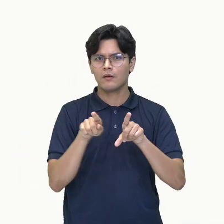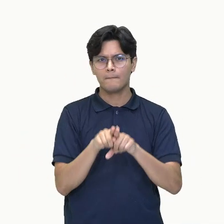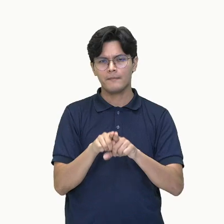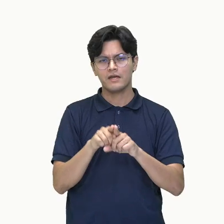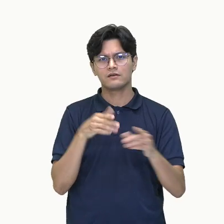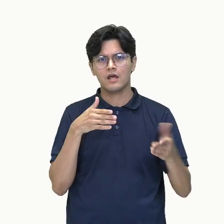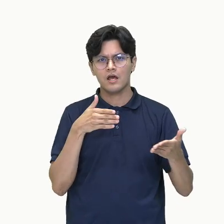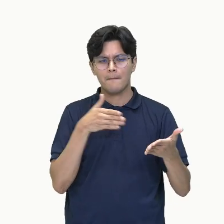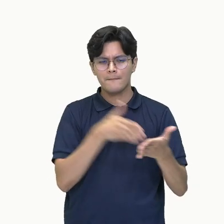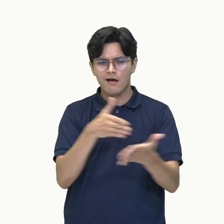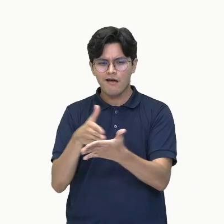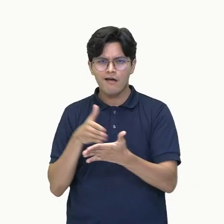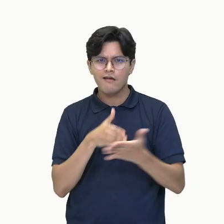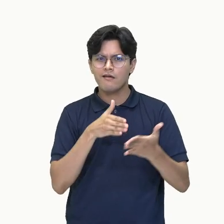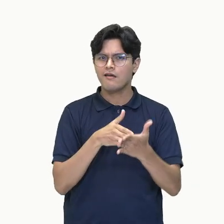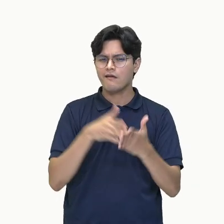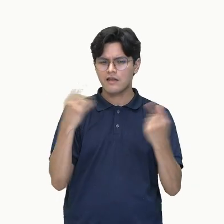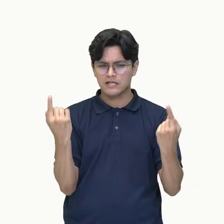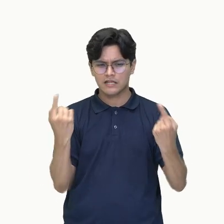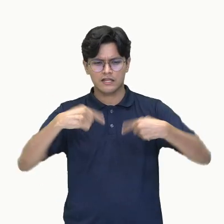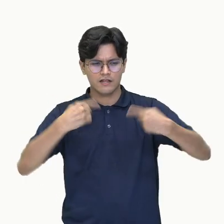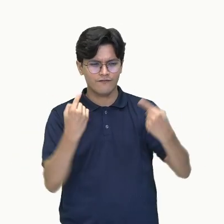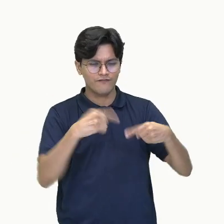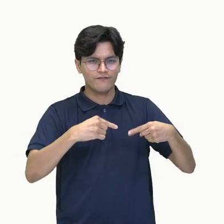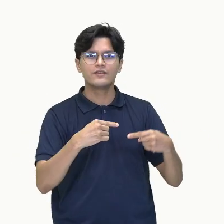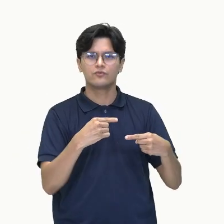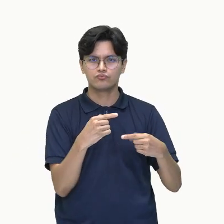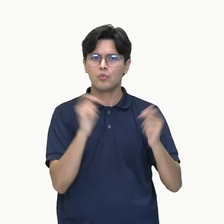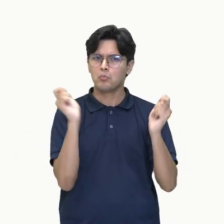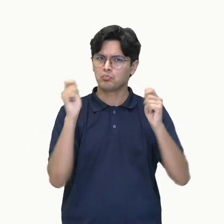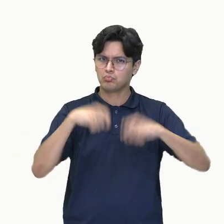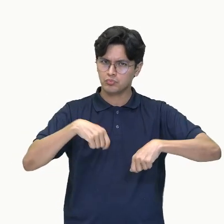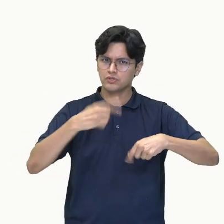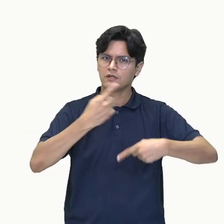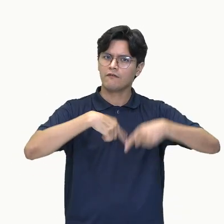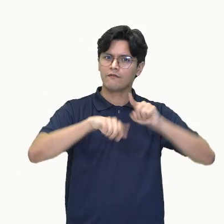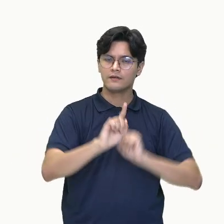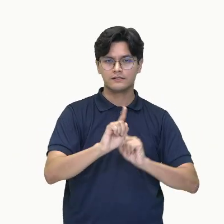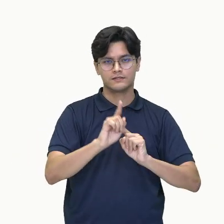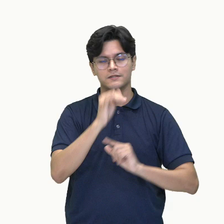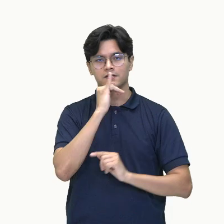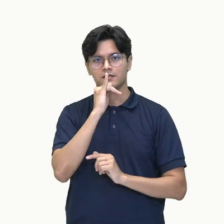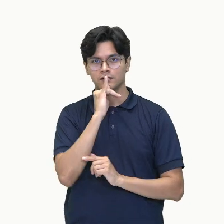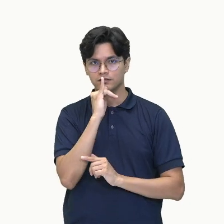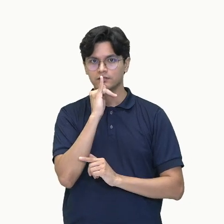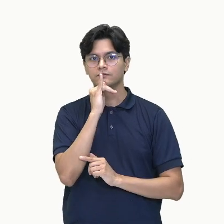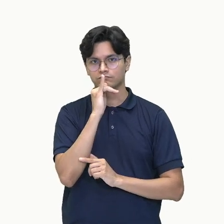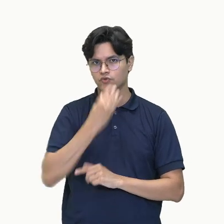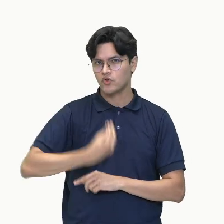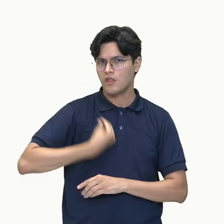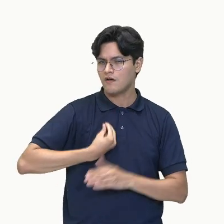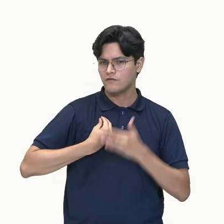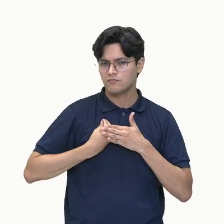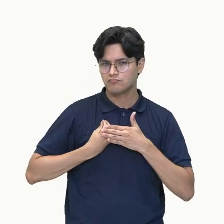desafios. Para pensar quantos desafios que nós temos que superar ao longo da